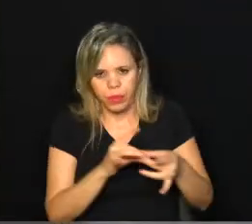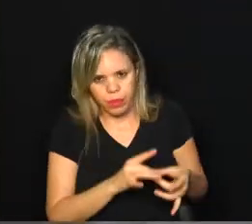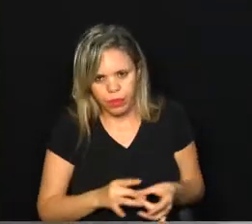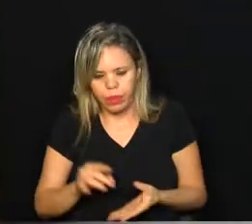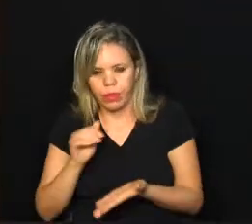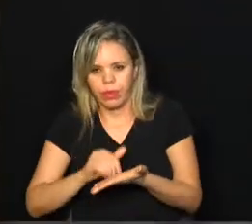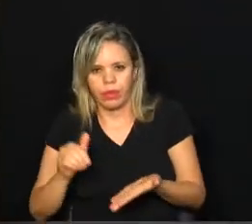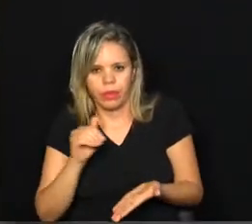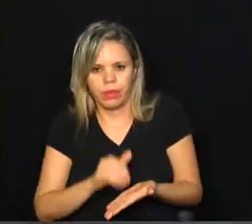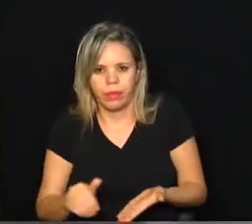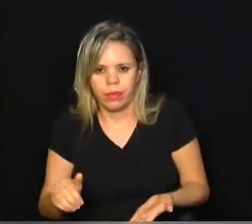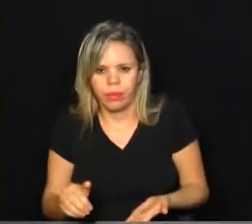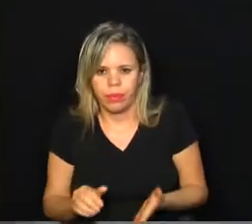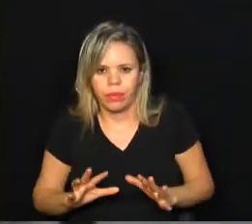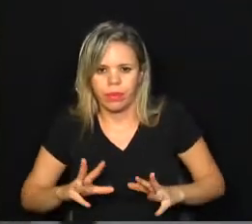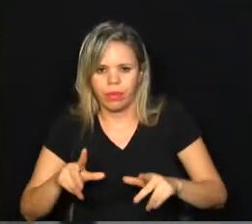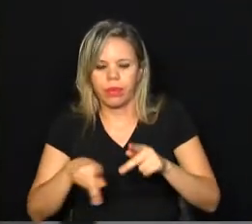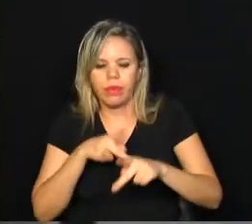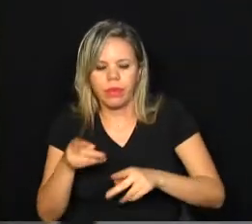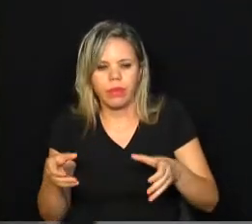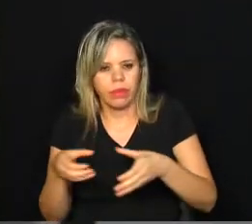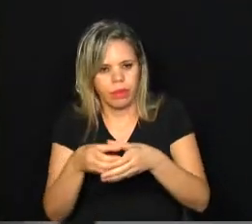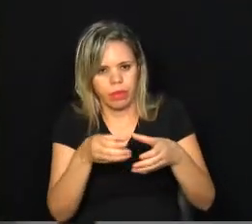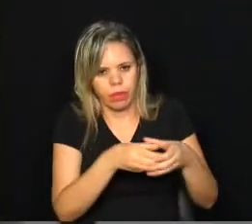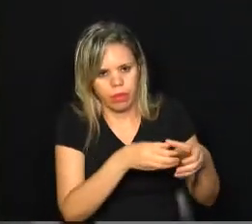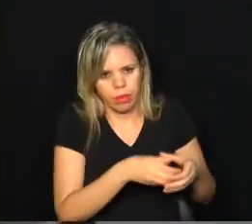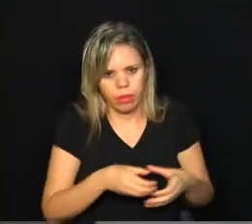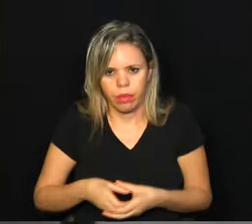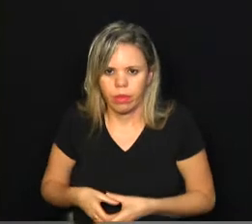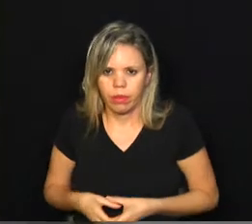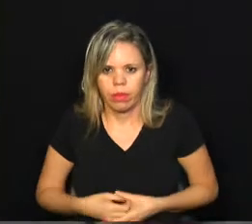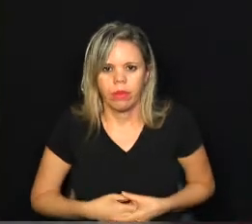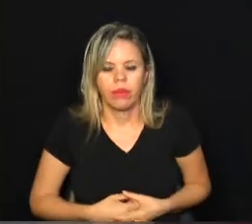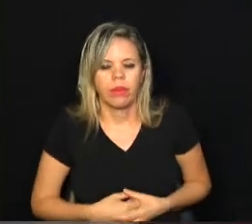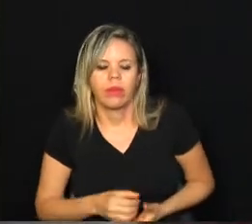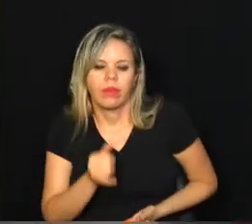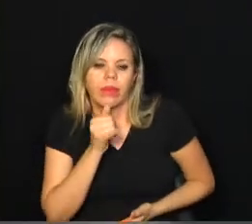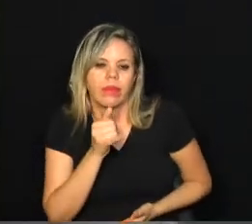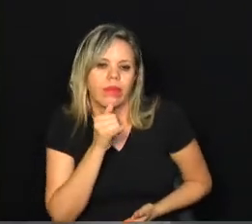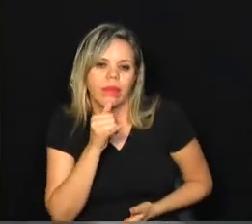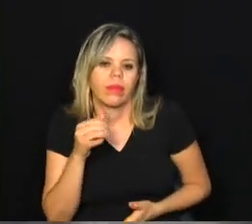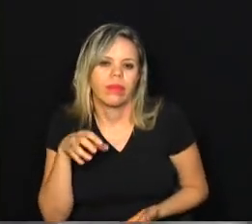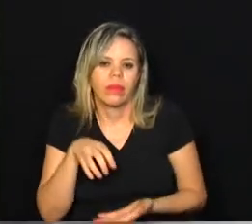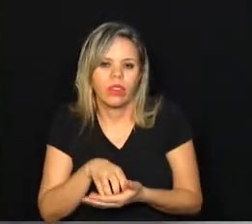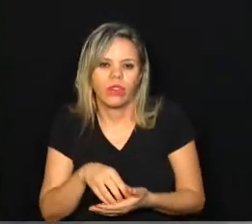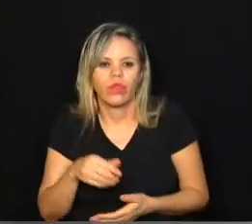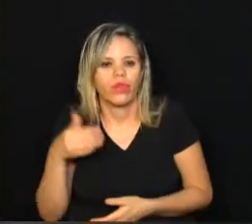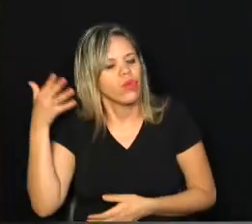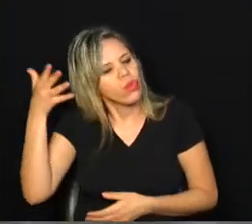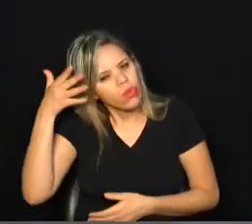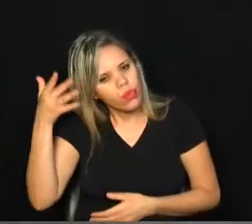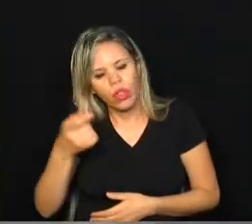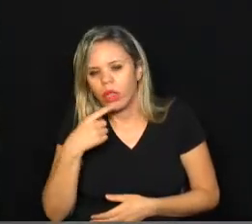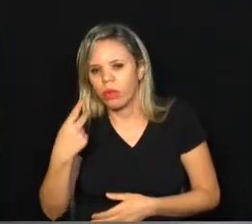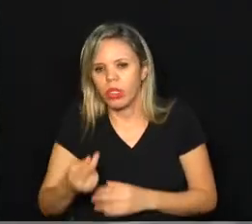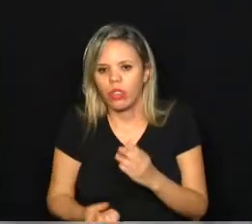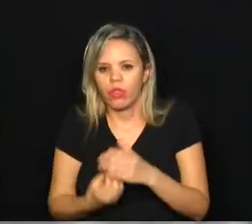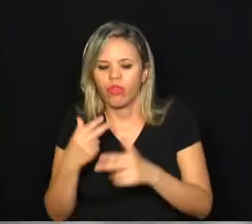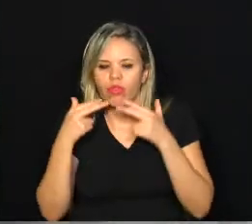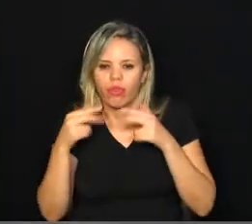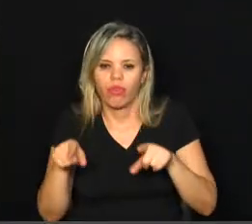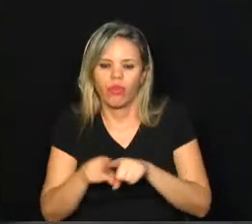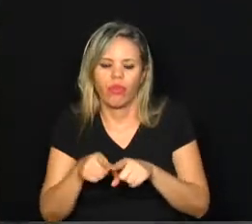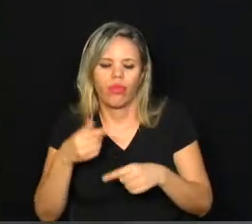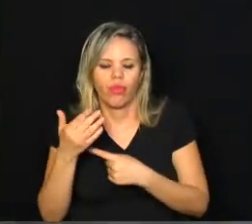secretarias, com parceria com toda a comunidade, não é? Por exemplo, tem a Fundação Fórum Campinas Inovadora, que representa